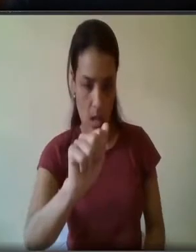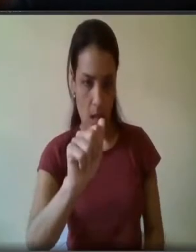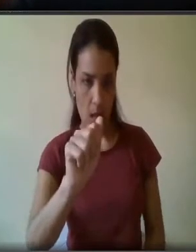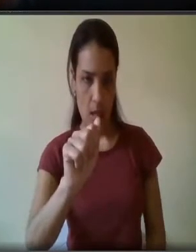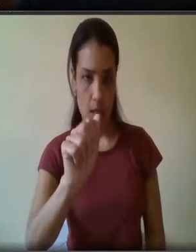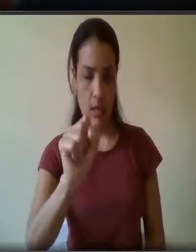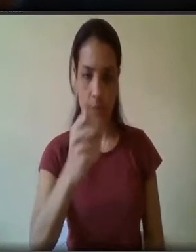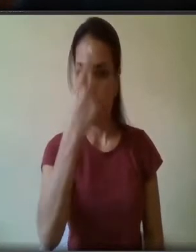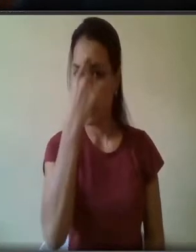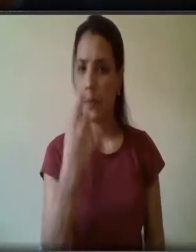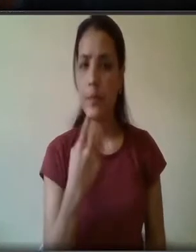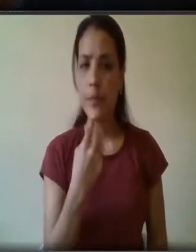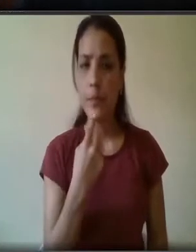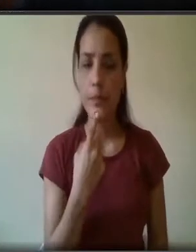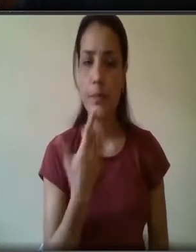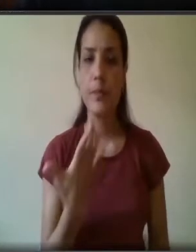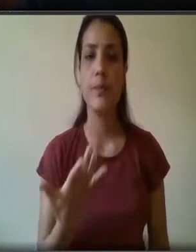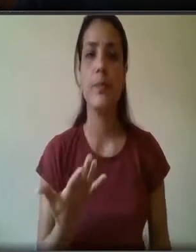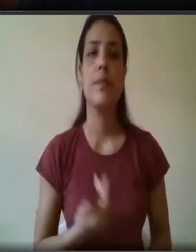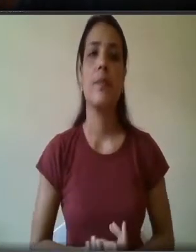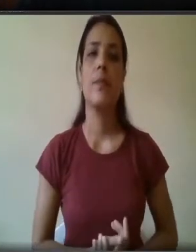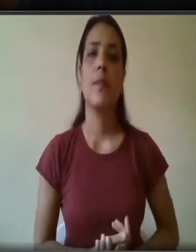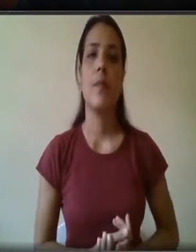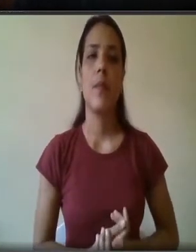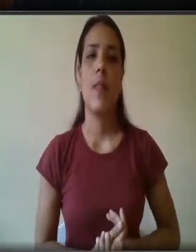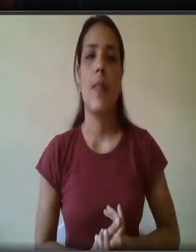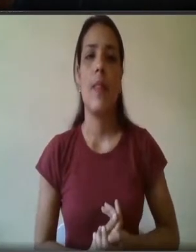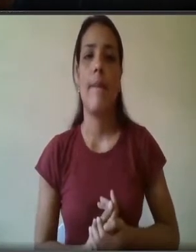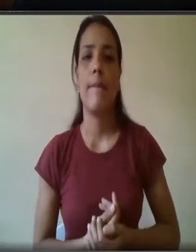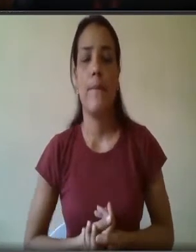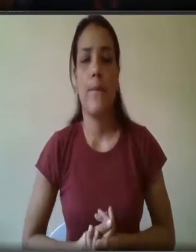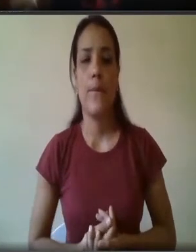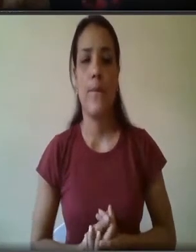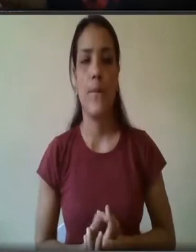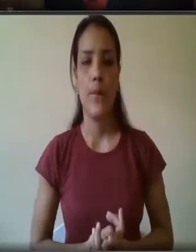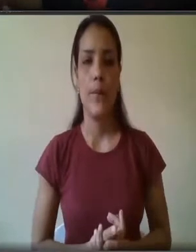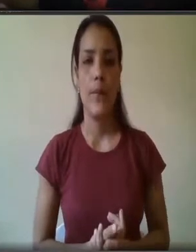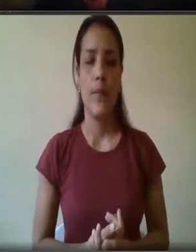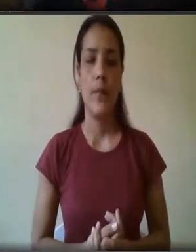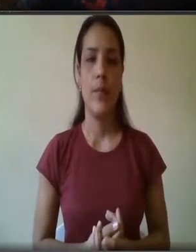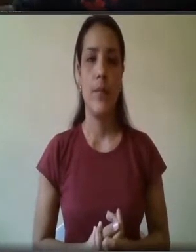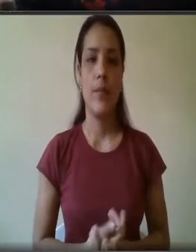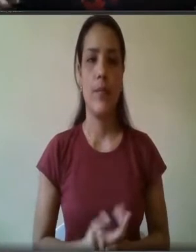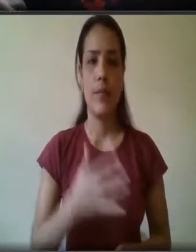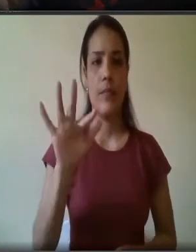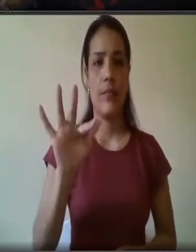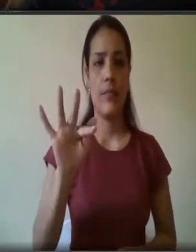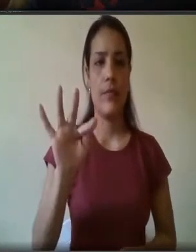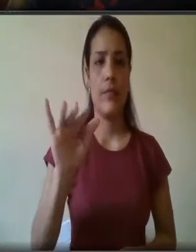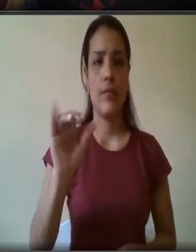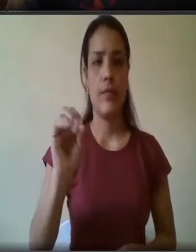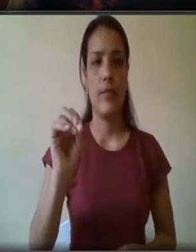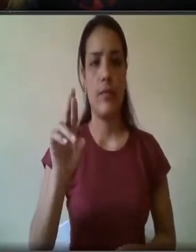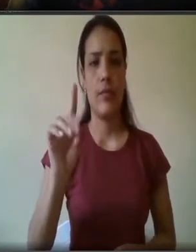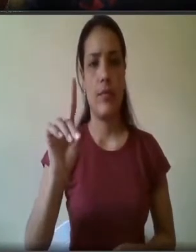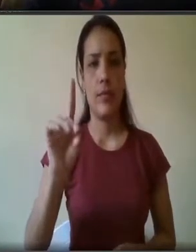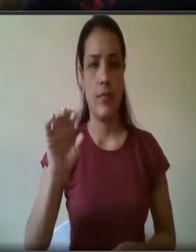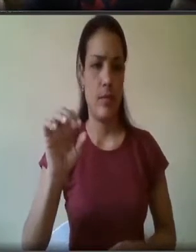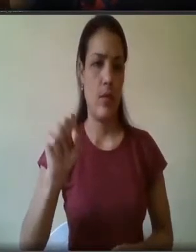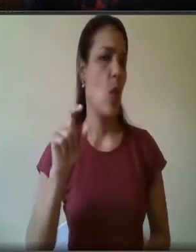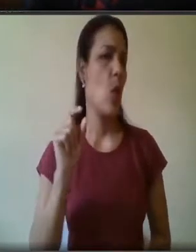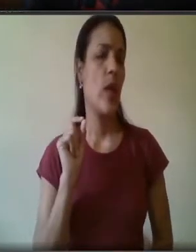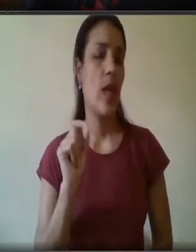questão dos chamados fiordes, né? Então, o que é o fiord? A água entra num